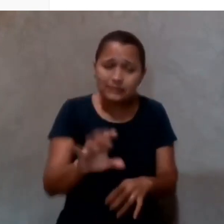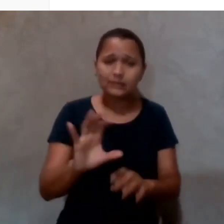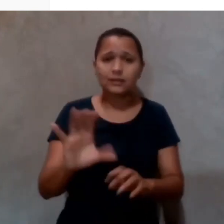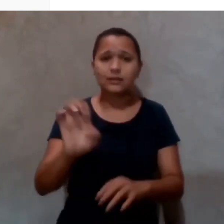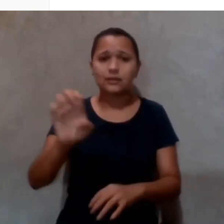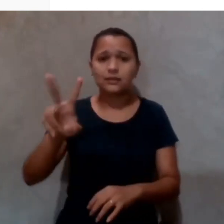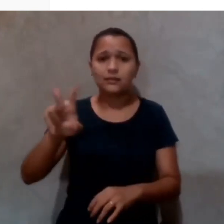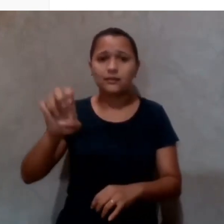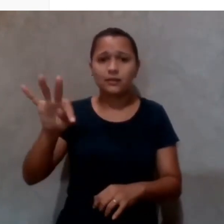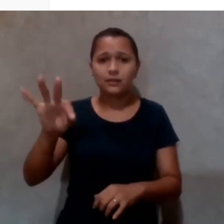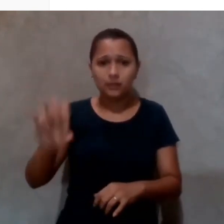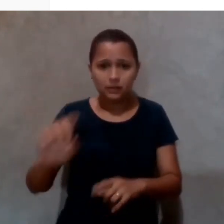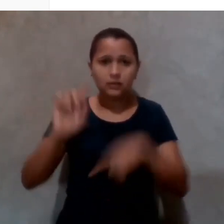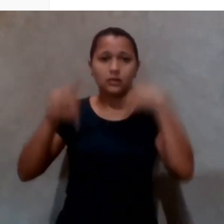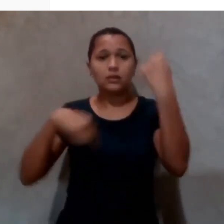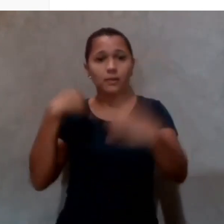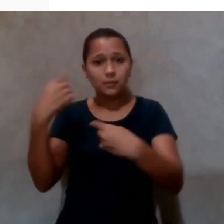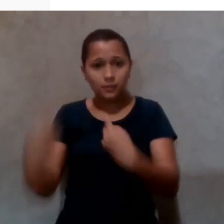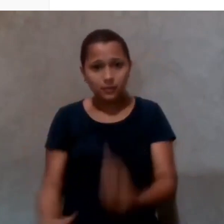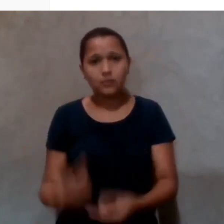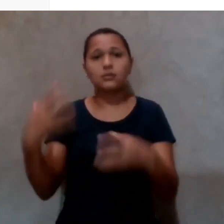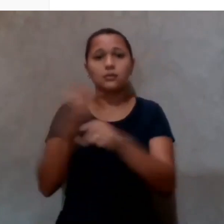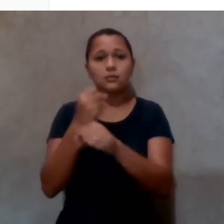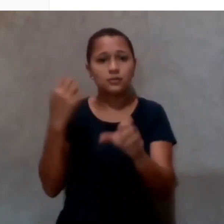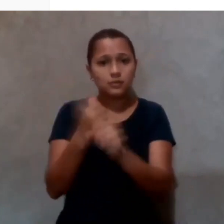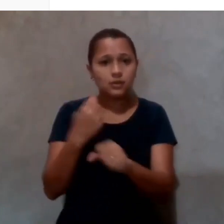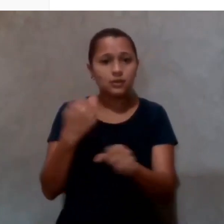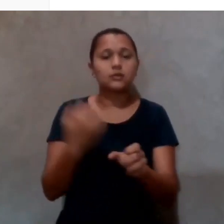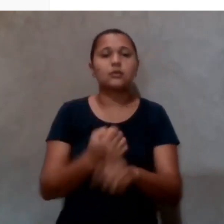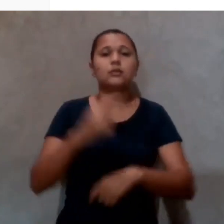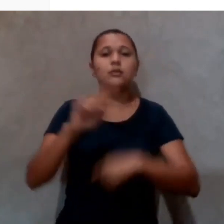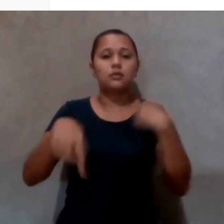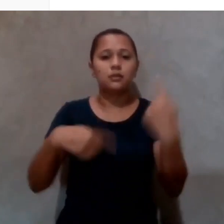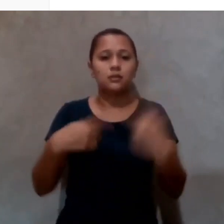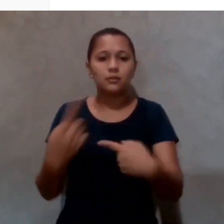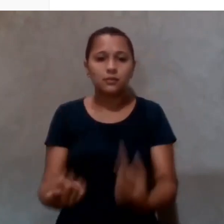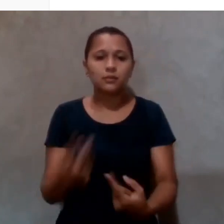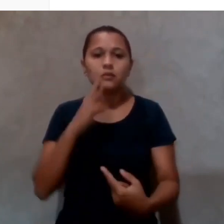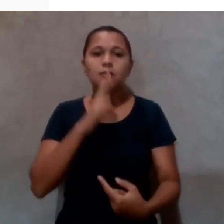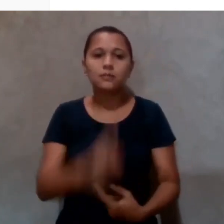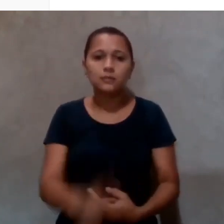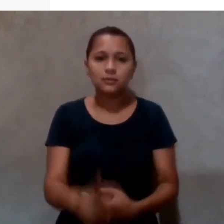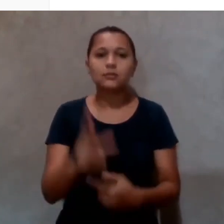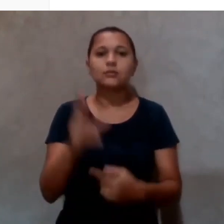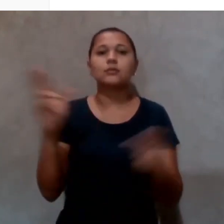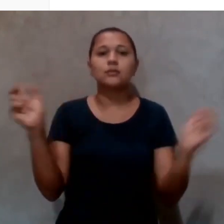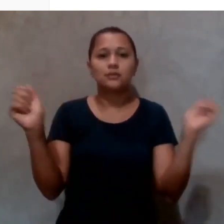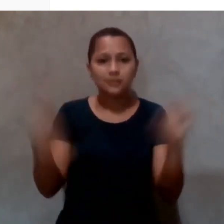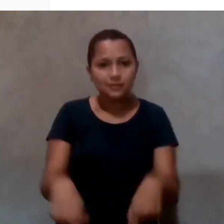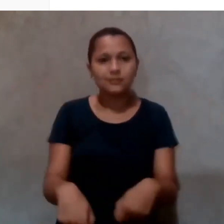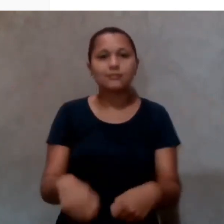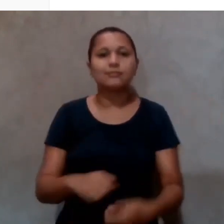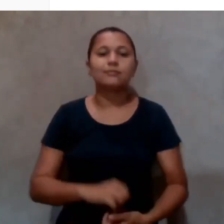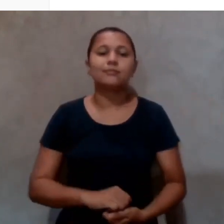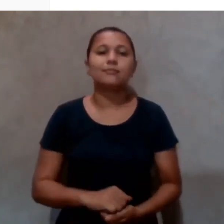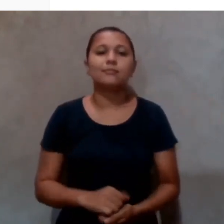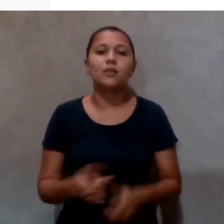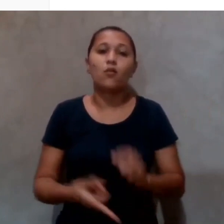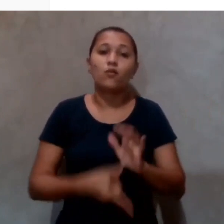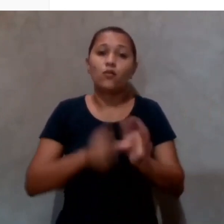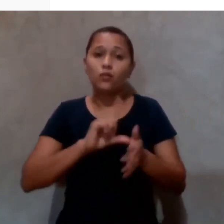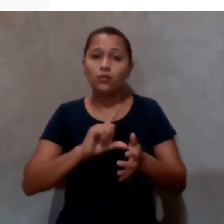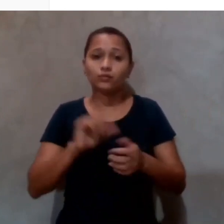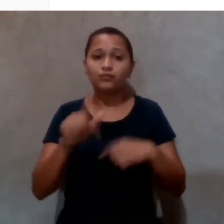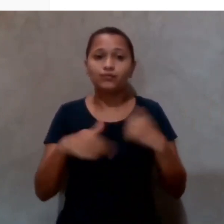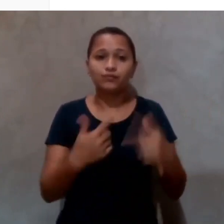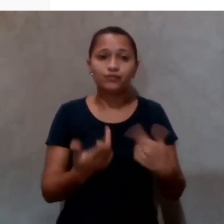se chegar na probabilidade do acontecimento ocorrer. Voltando à resolução do nosso problema, como